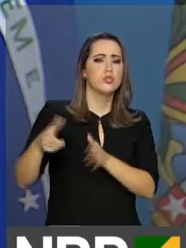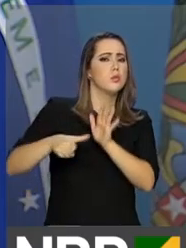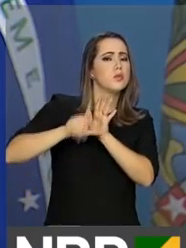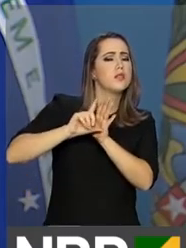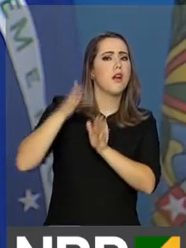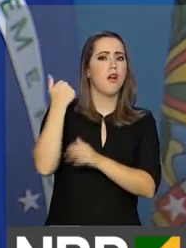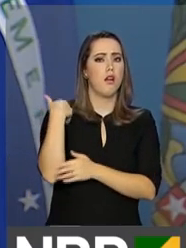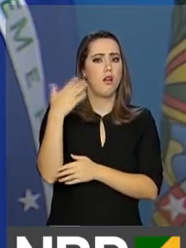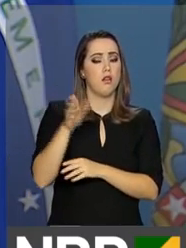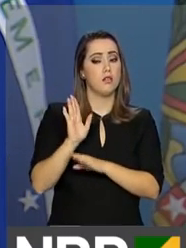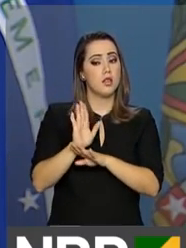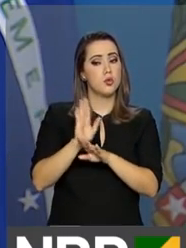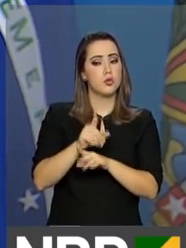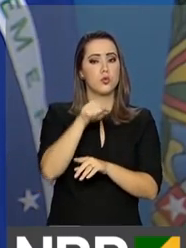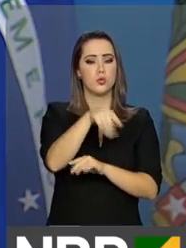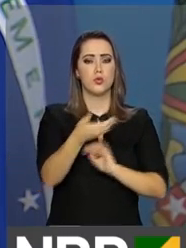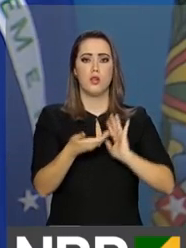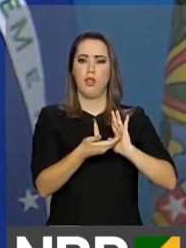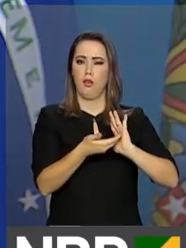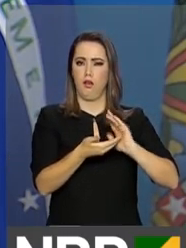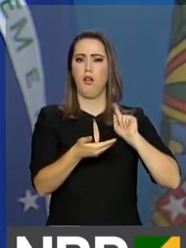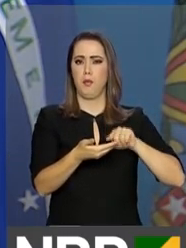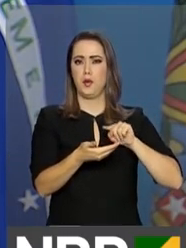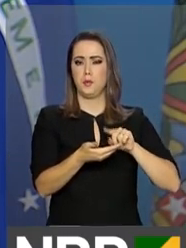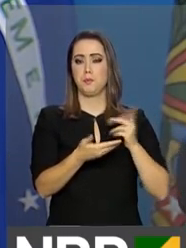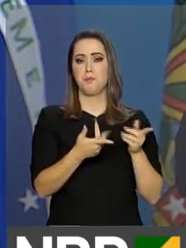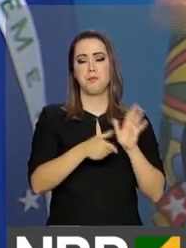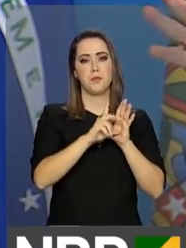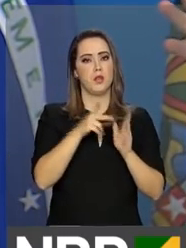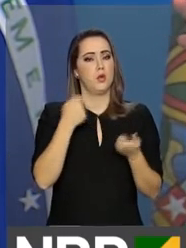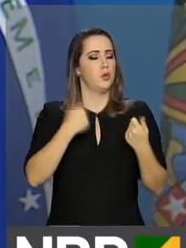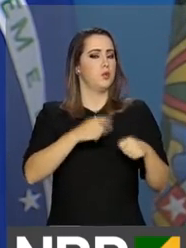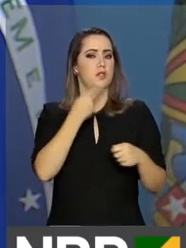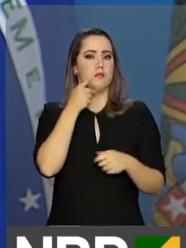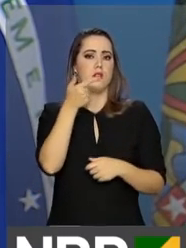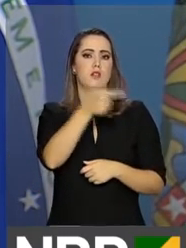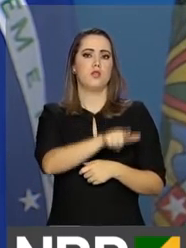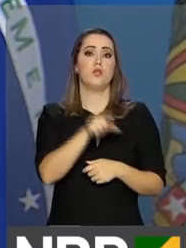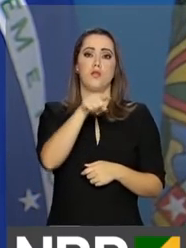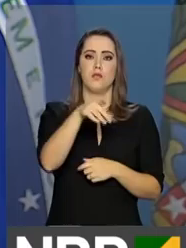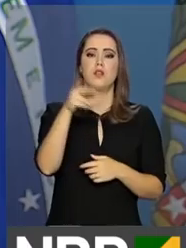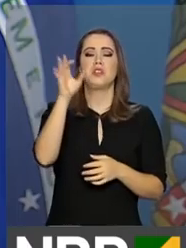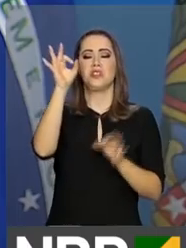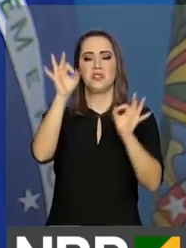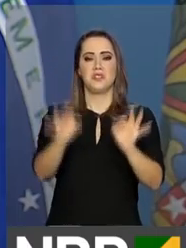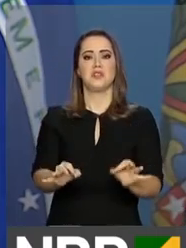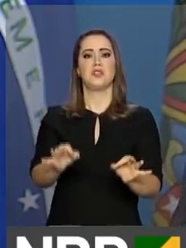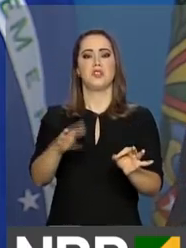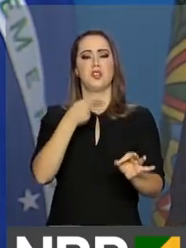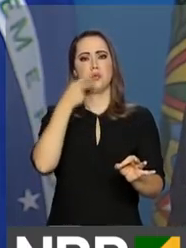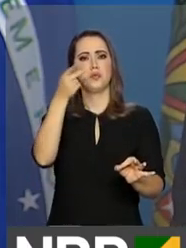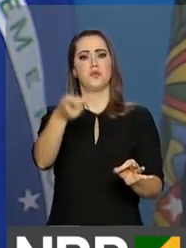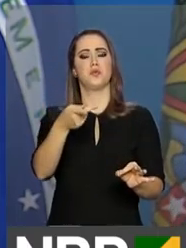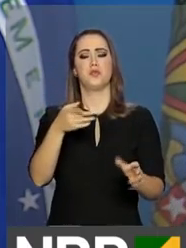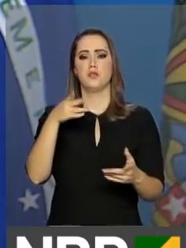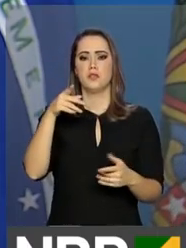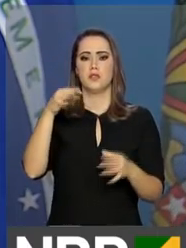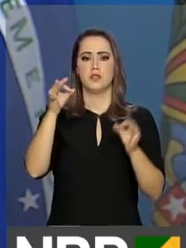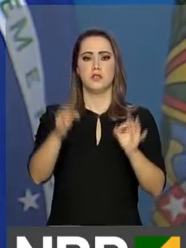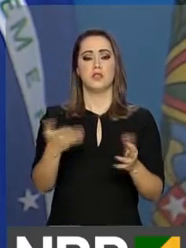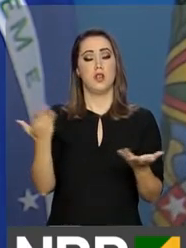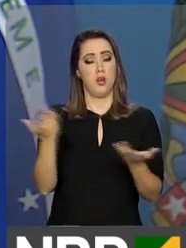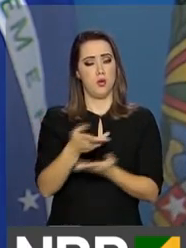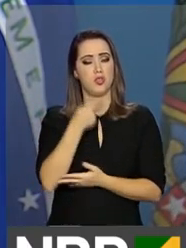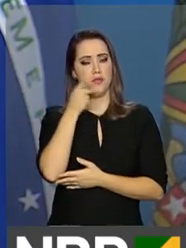Marum na Câmara dos Deputados. Não preciso dizer que ele é o verdadeiro tribuno. Revelou-se como tal,